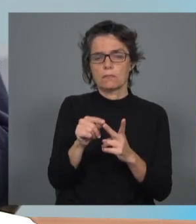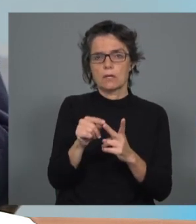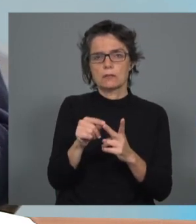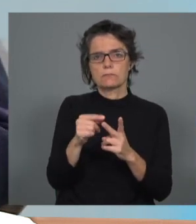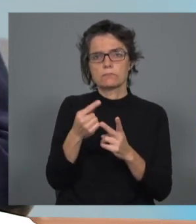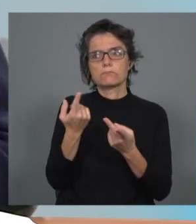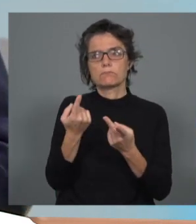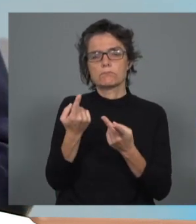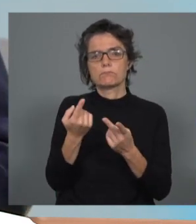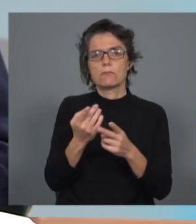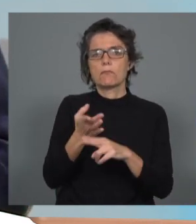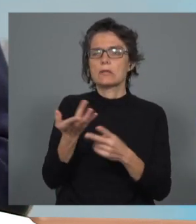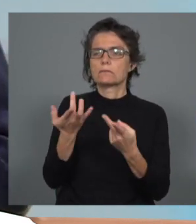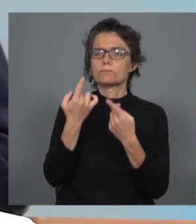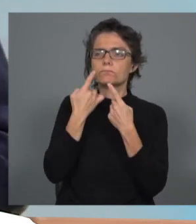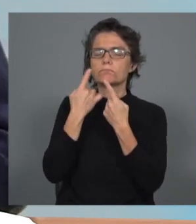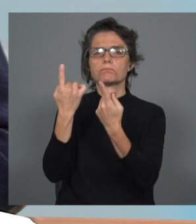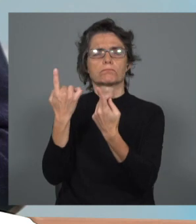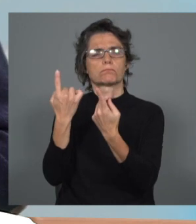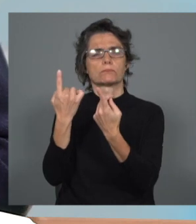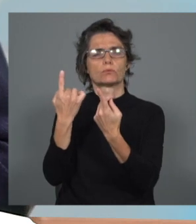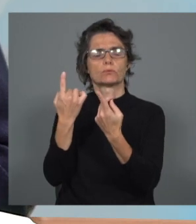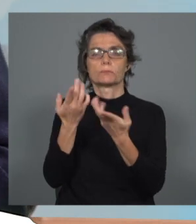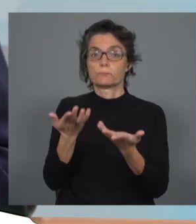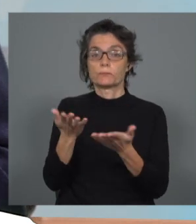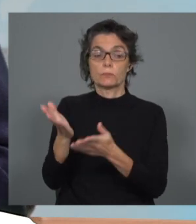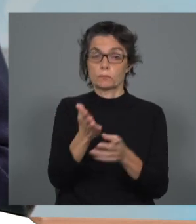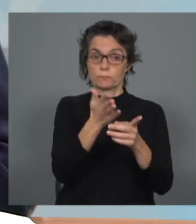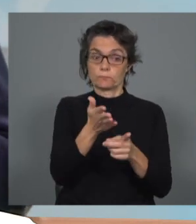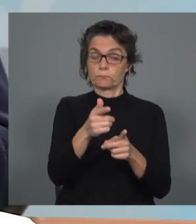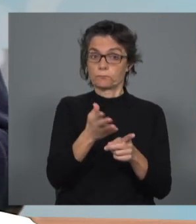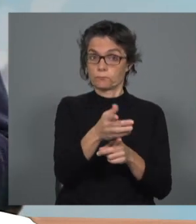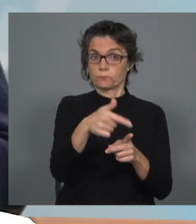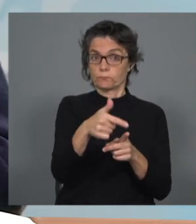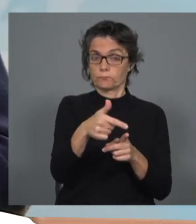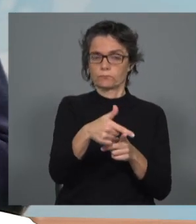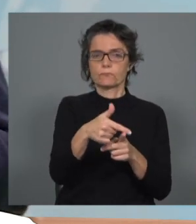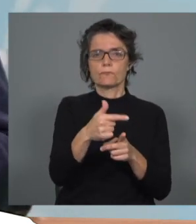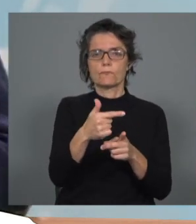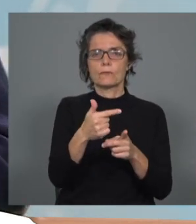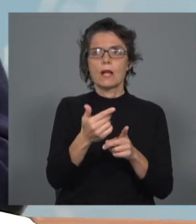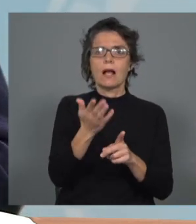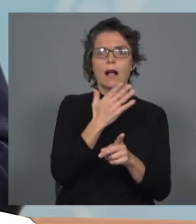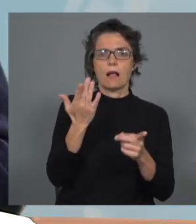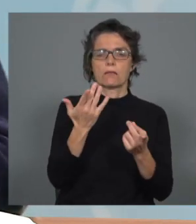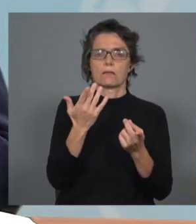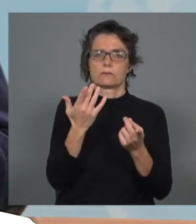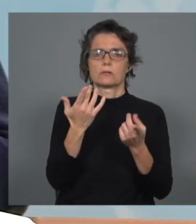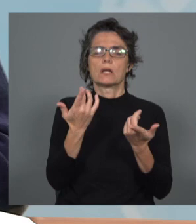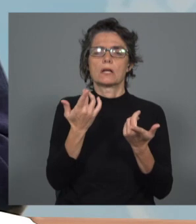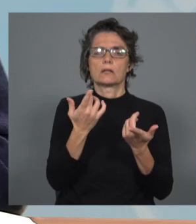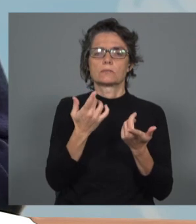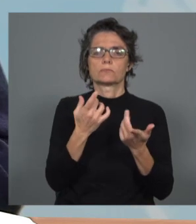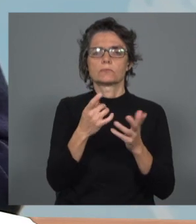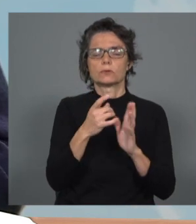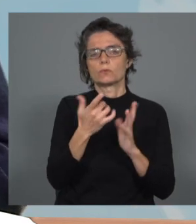anúncio. Ora bem, no trabalho de promoção, em geral era confiado aos irmãos, e é confiado aos irmãos, mas nós